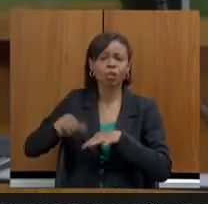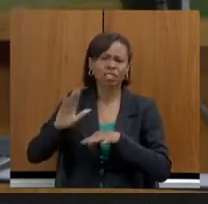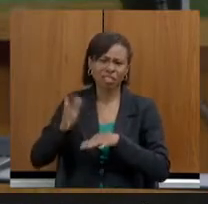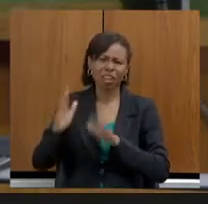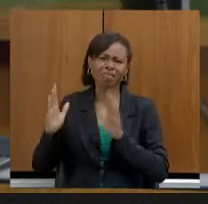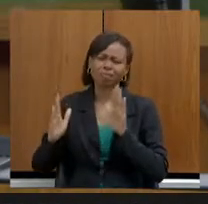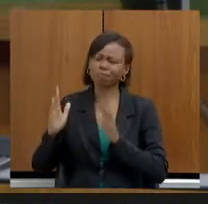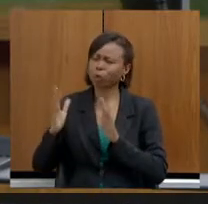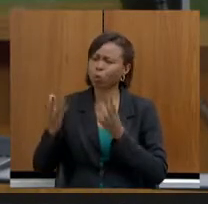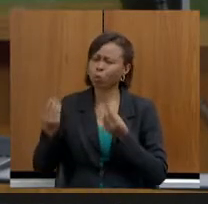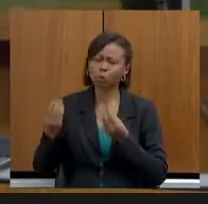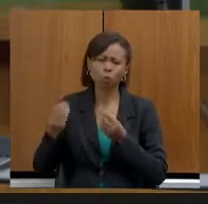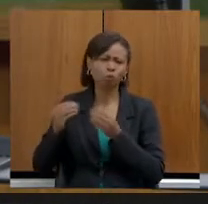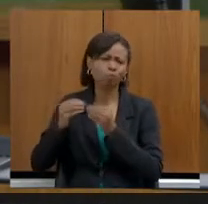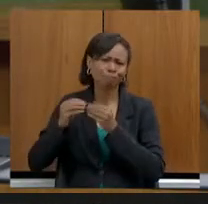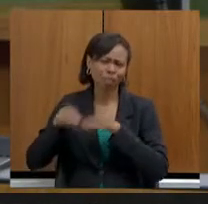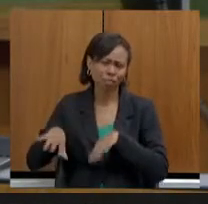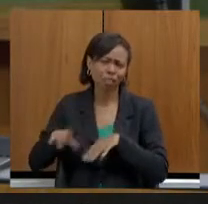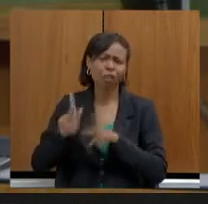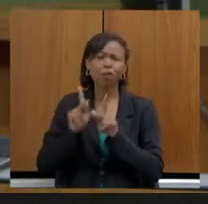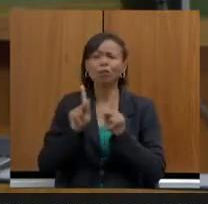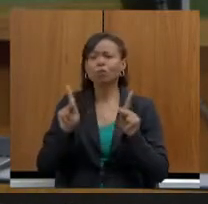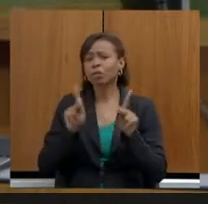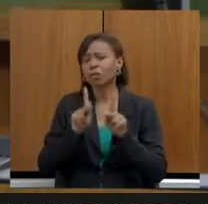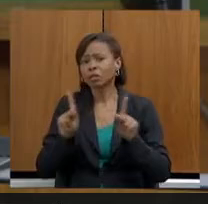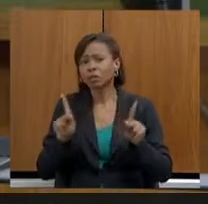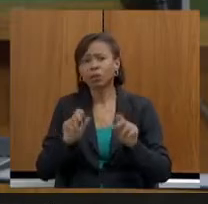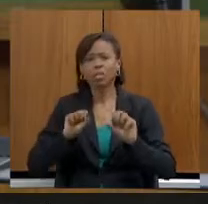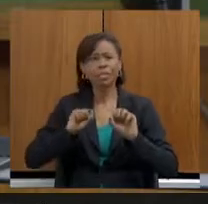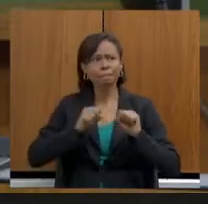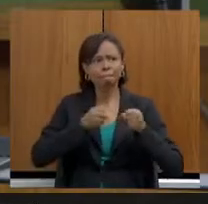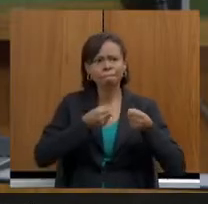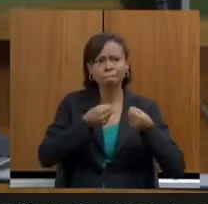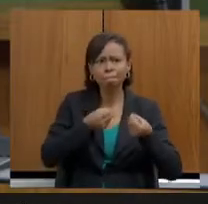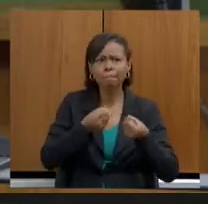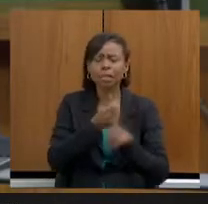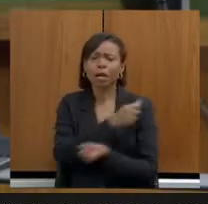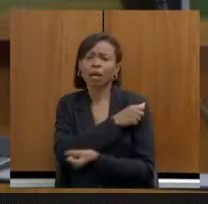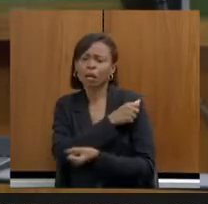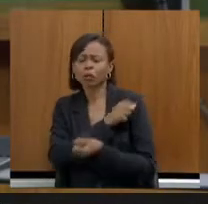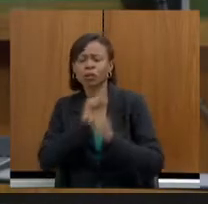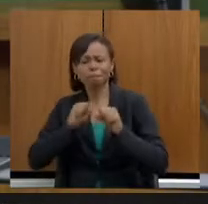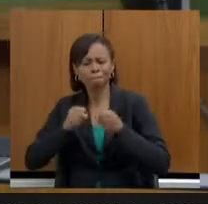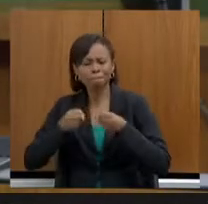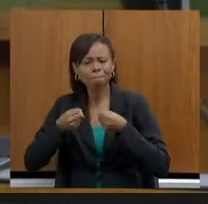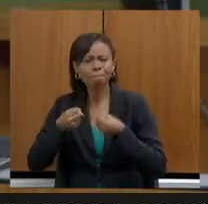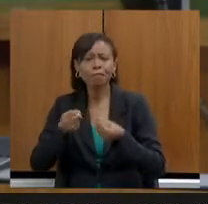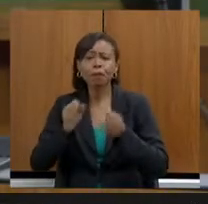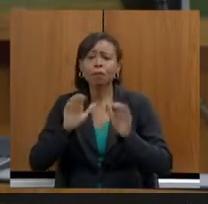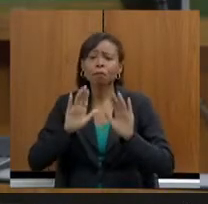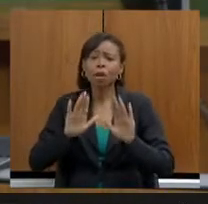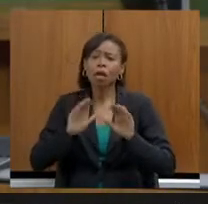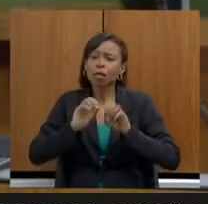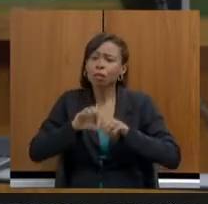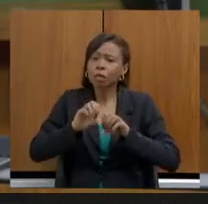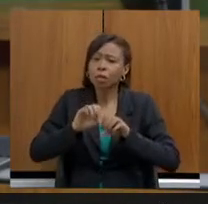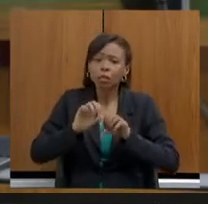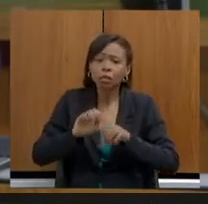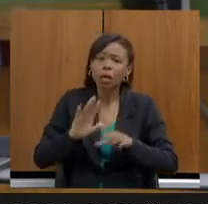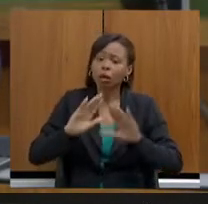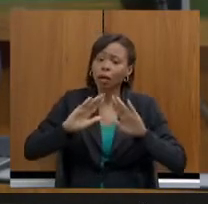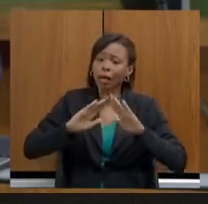nossos colegas professores fizeram esforço os alunos fizeram esforço mas educação se dá no dia a dia Cida na